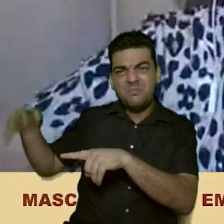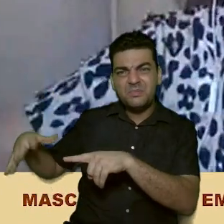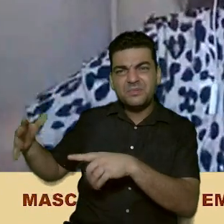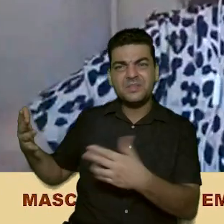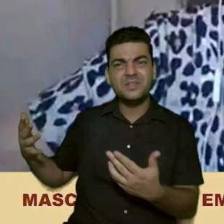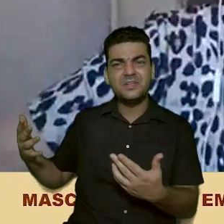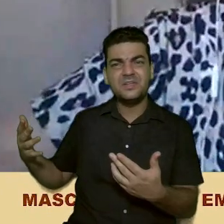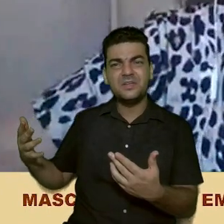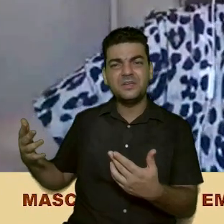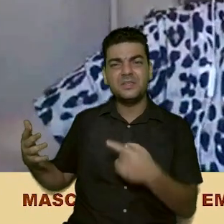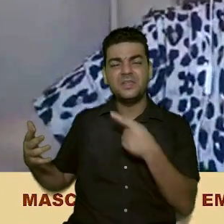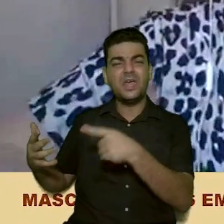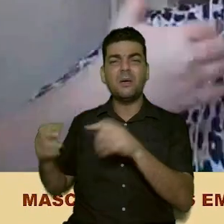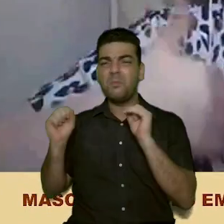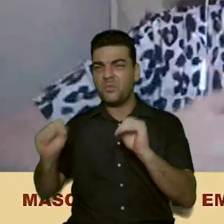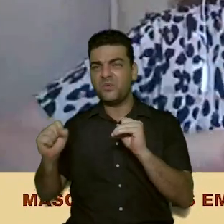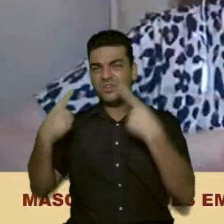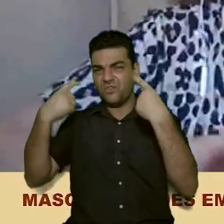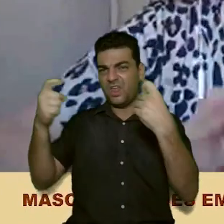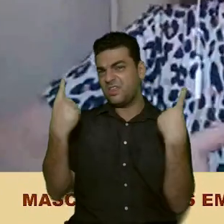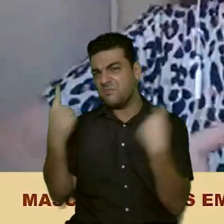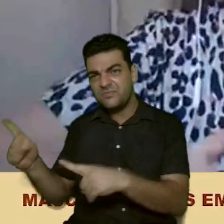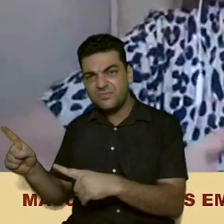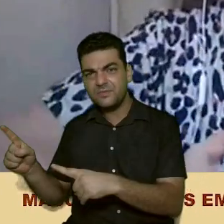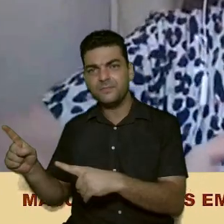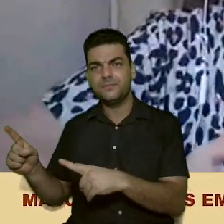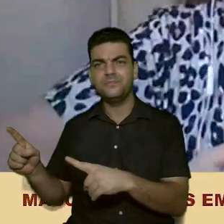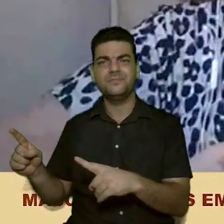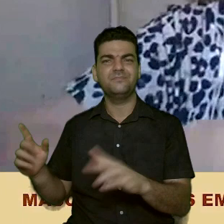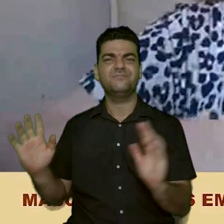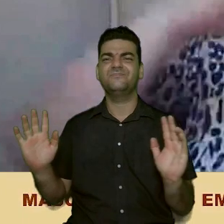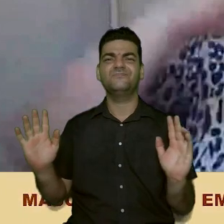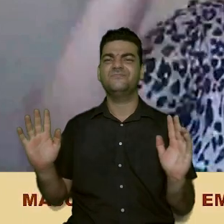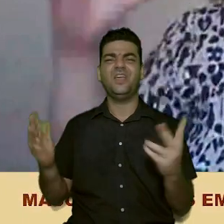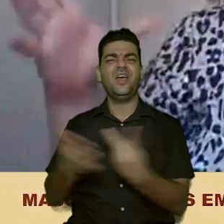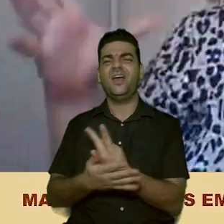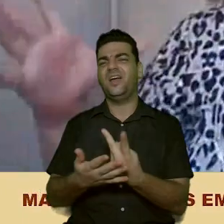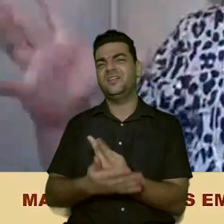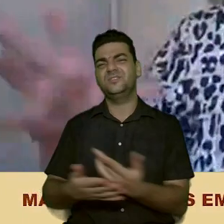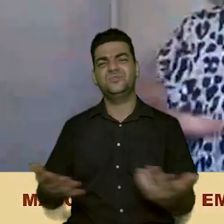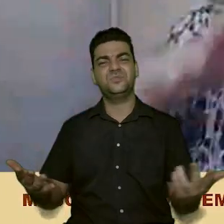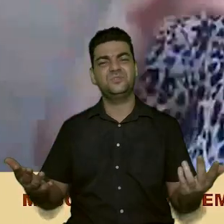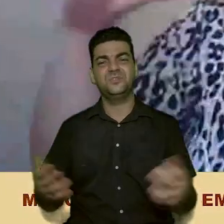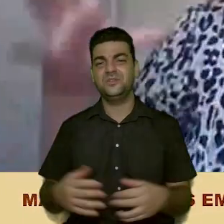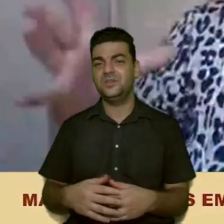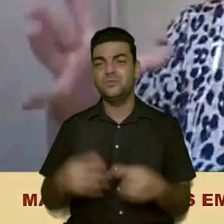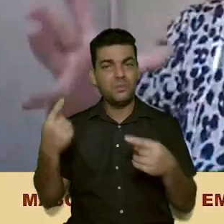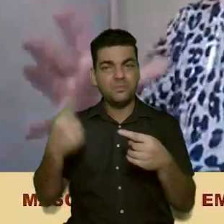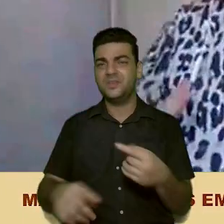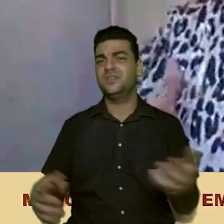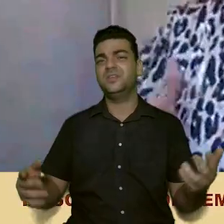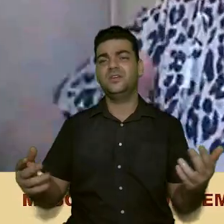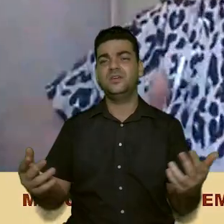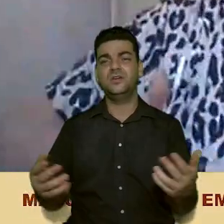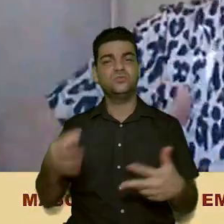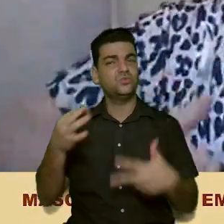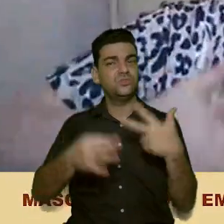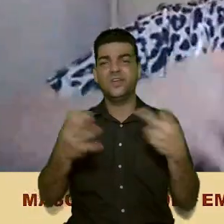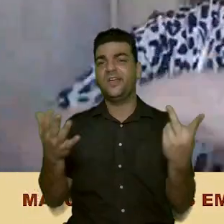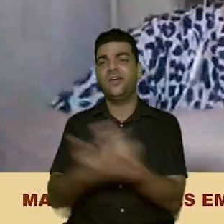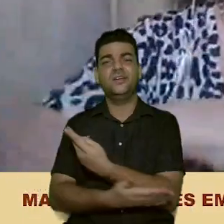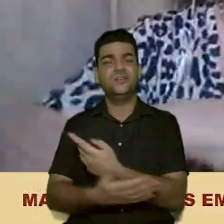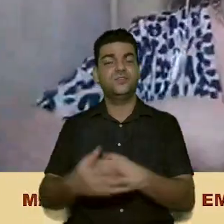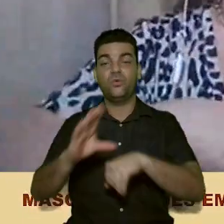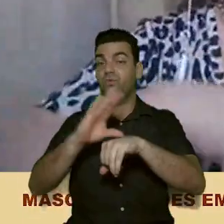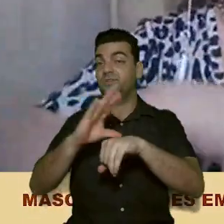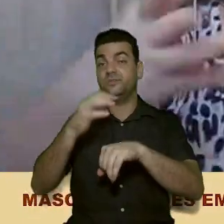causa à violência que ela sofreu. Né? Isso não me parece nada correto, né? Inclusive da nossa baliza jurídica, né? Da nossa